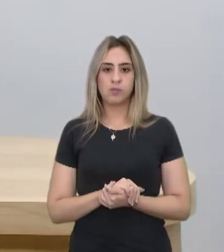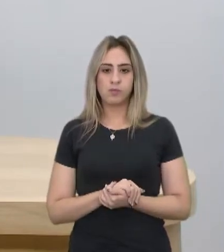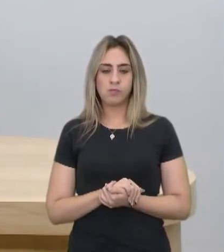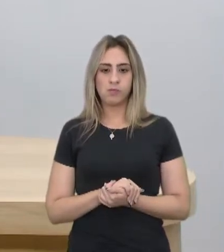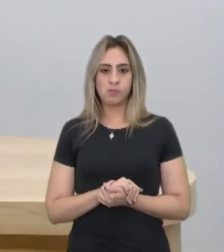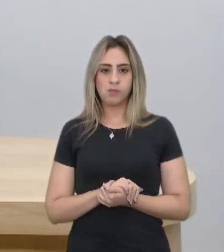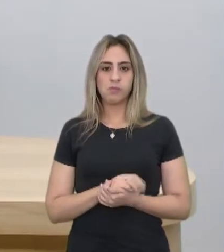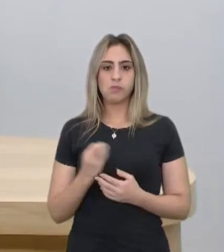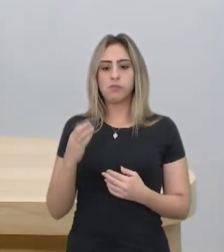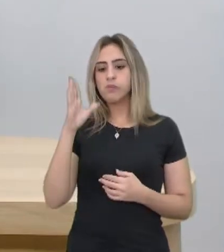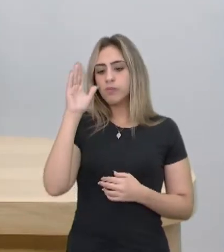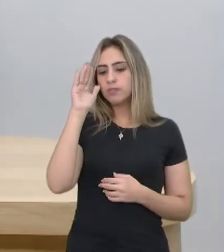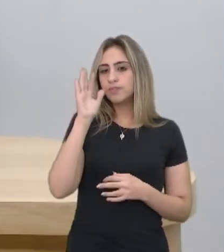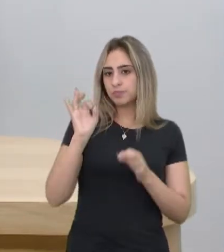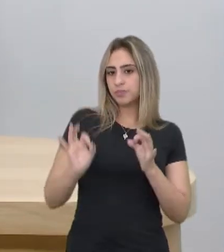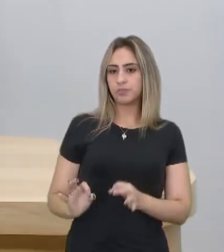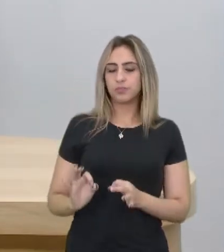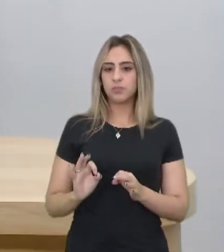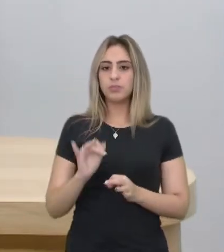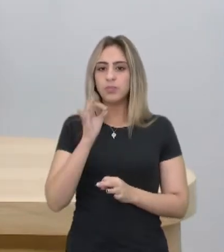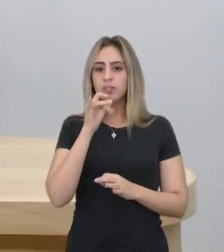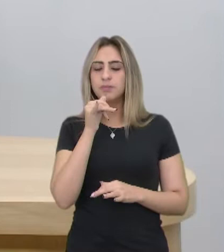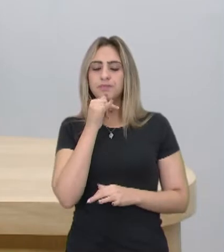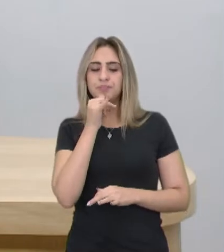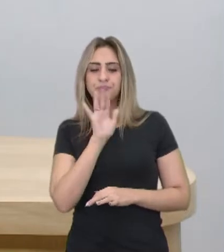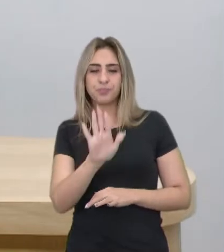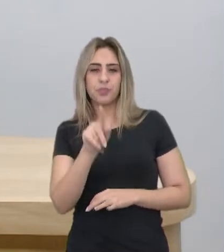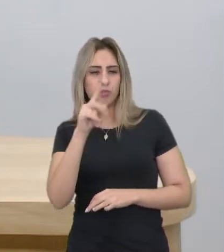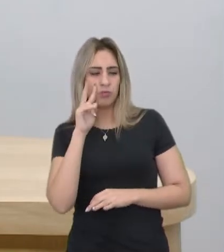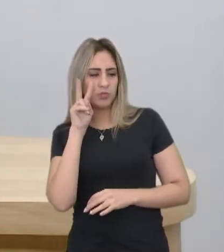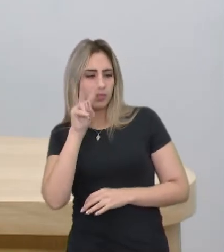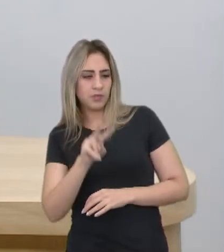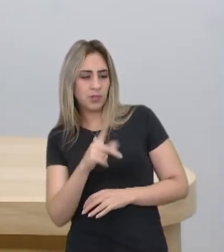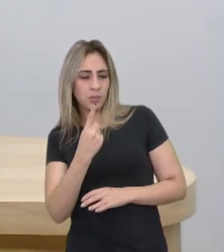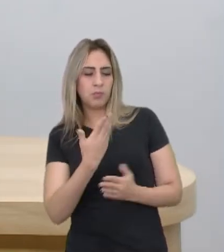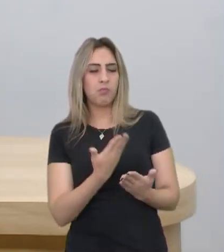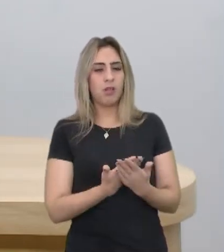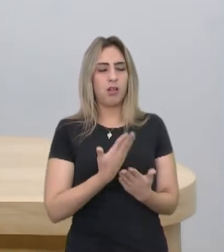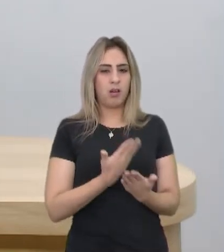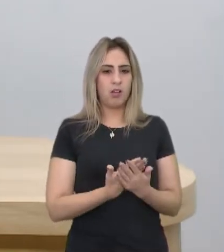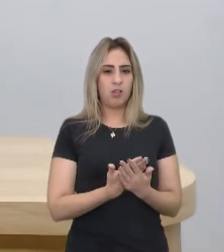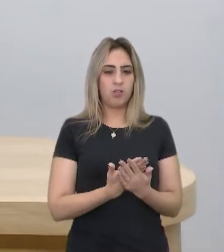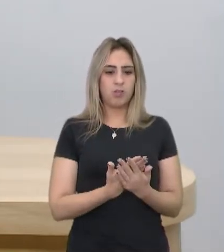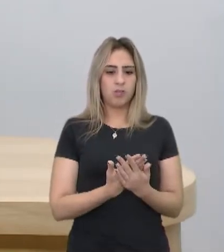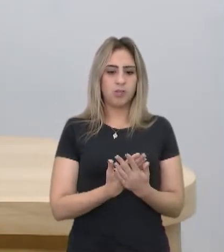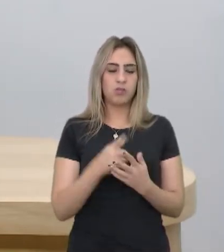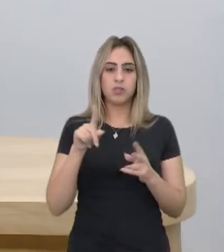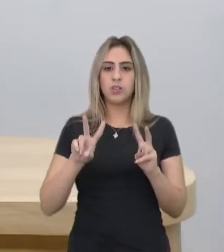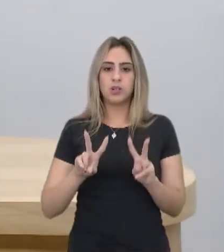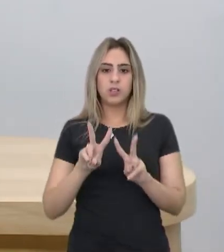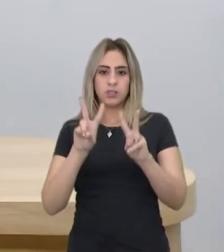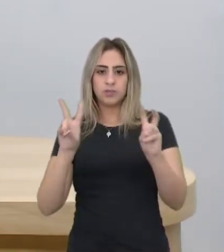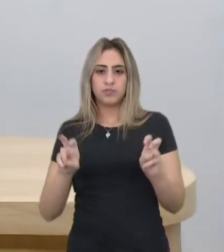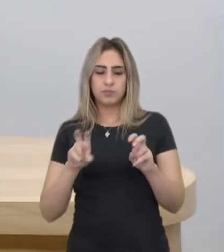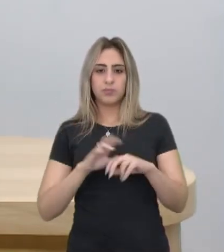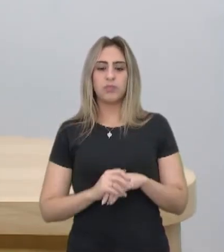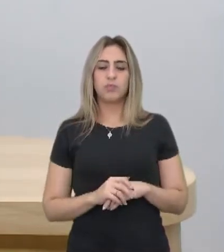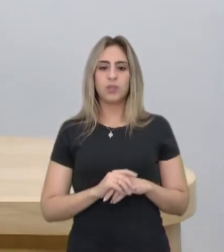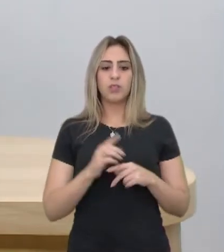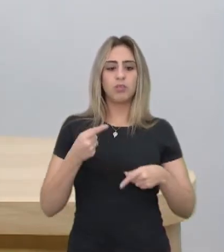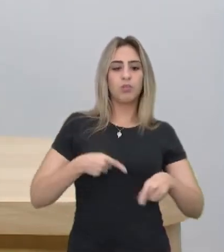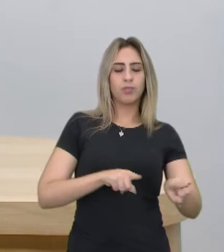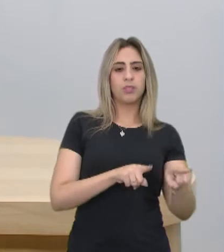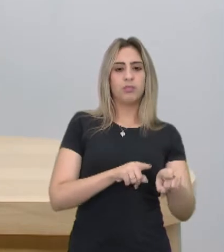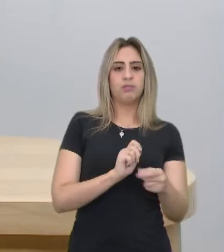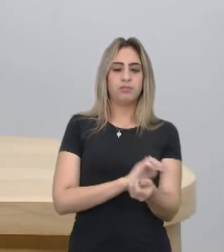como uma curiosidade mesmo, né, você, por exemplo, vê uma aula cuja temática é antirracista, mas uma aula